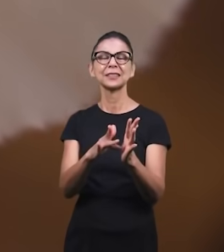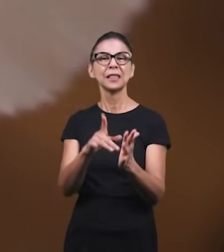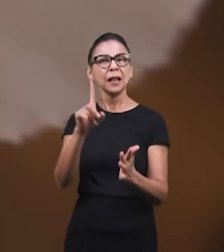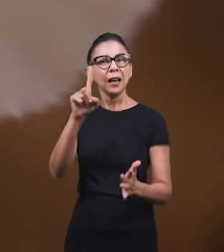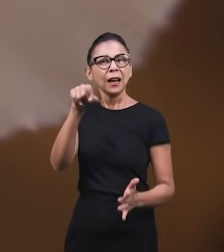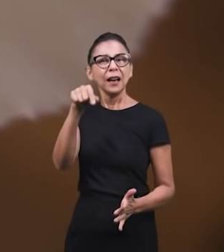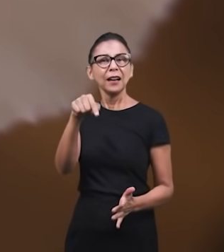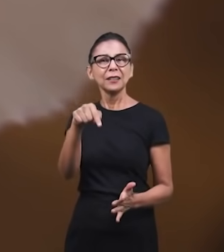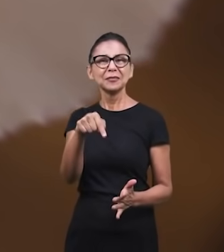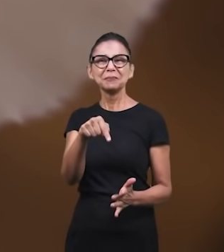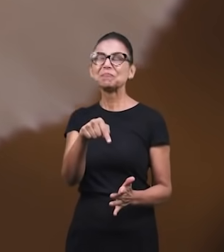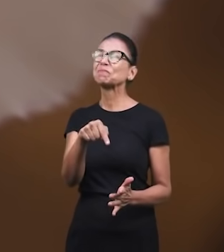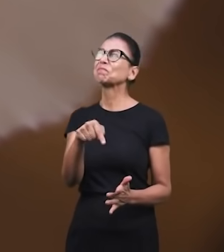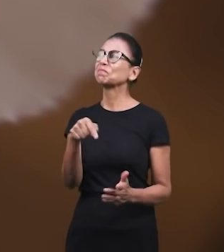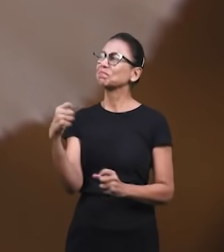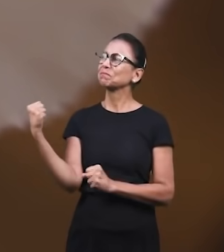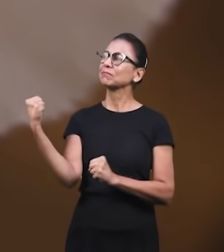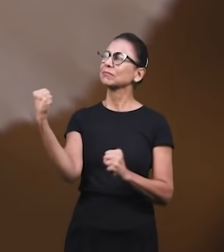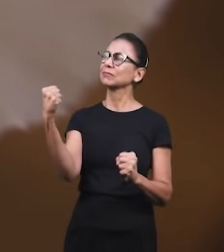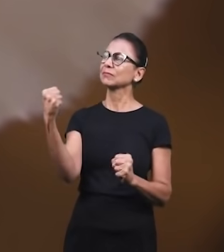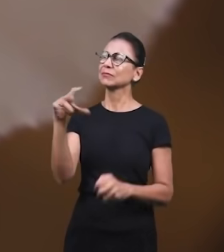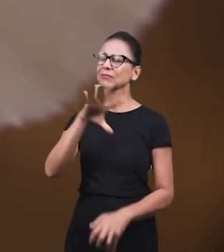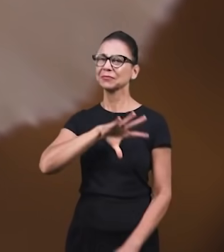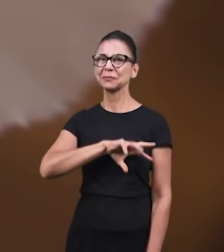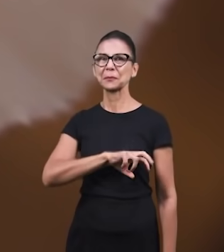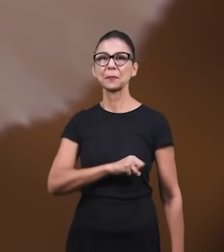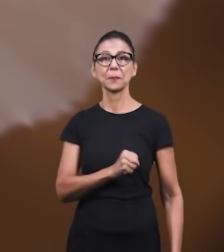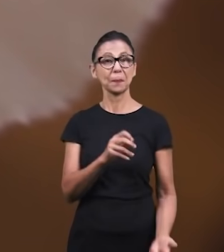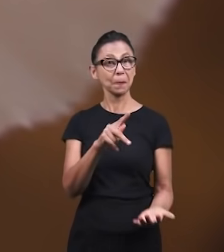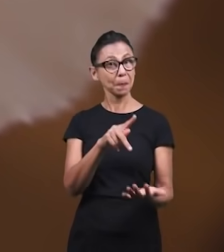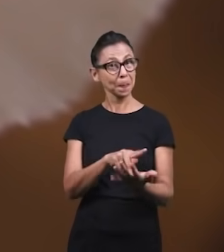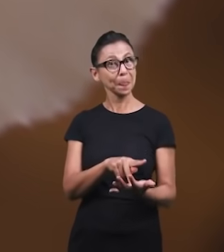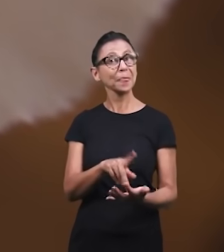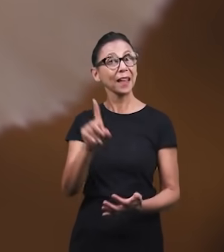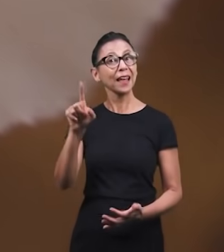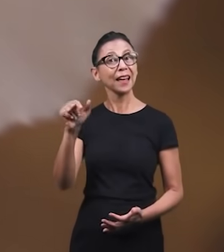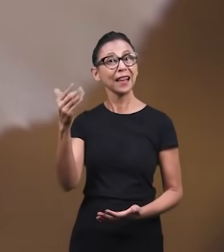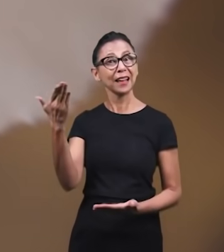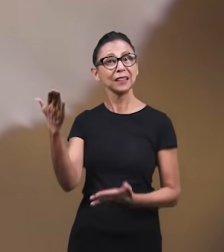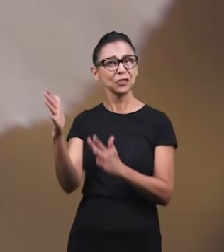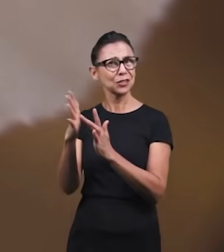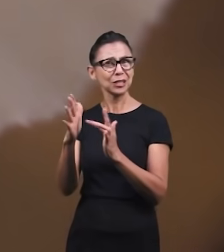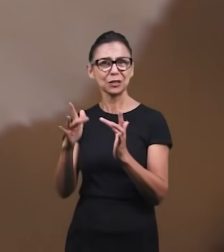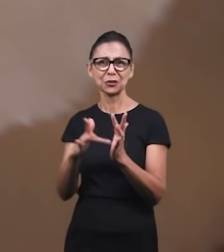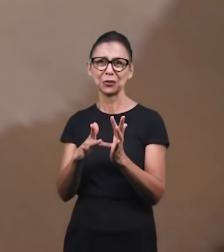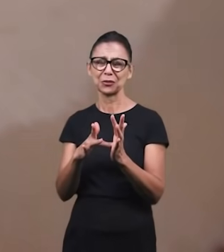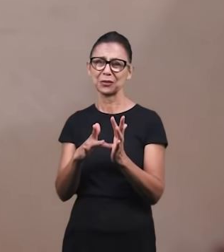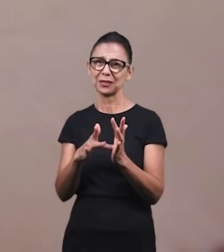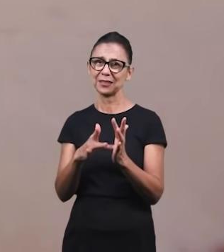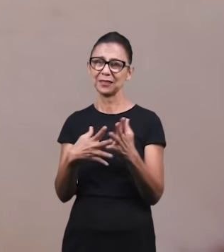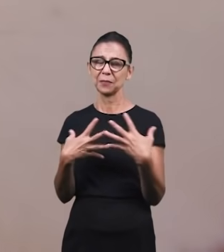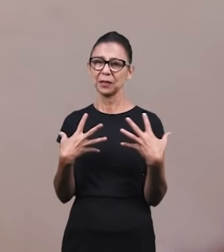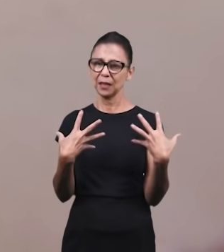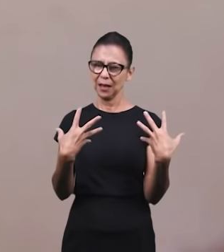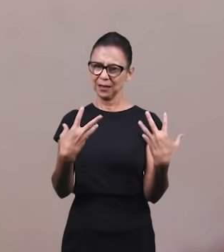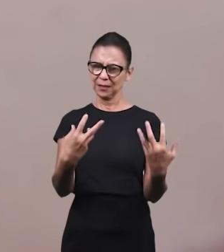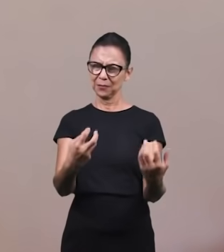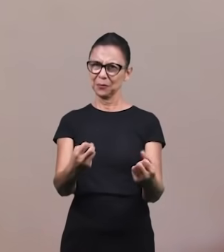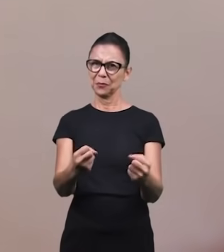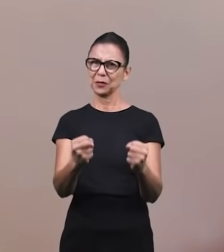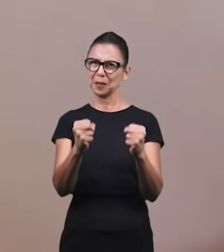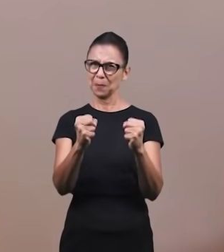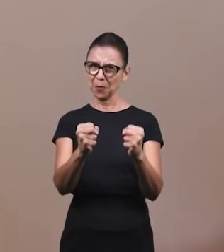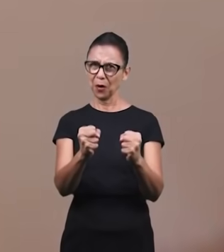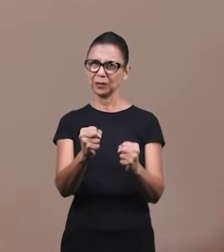Ele é Jesus, o amor verdadeiro que o homem